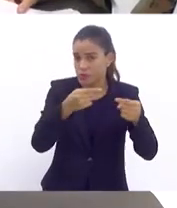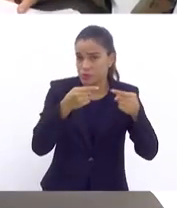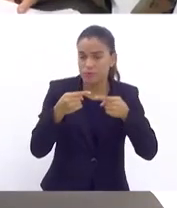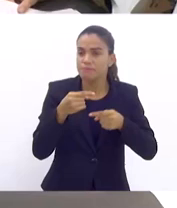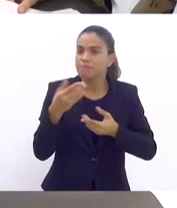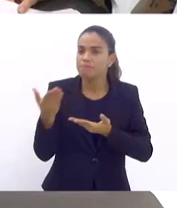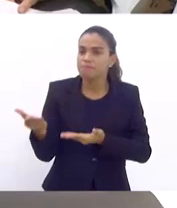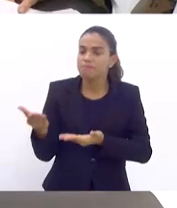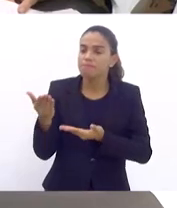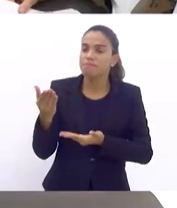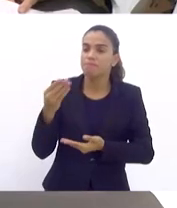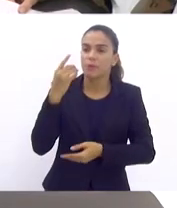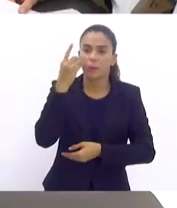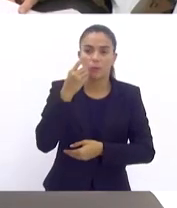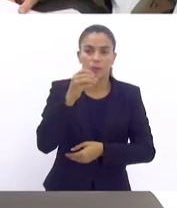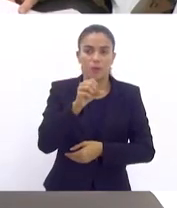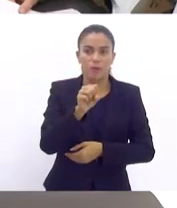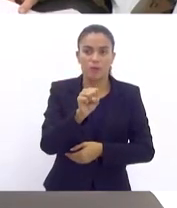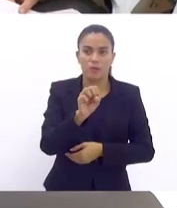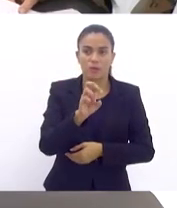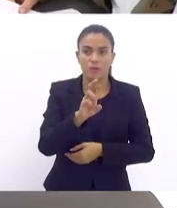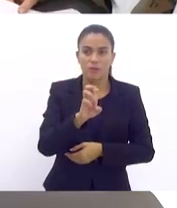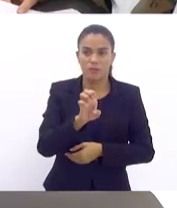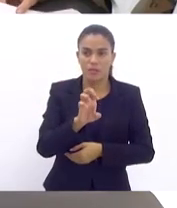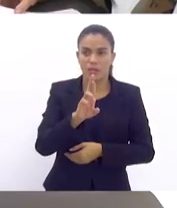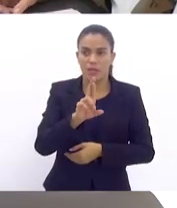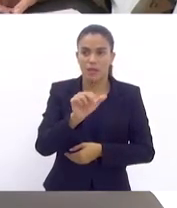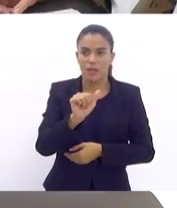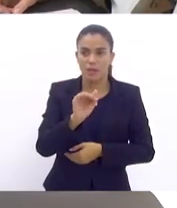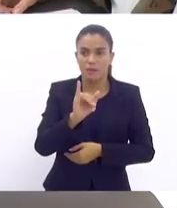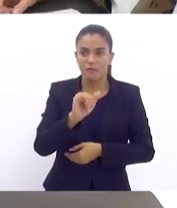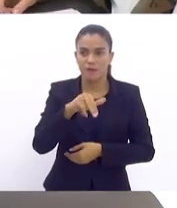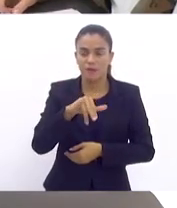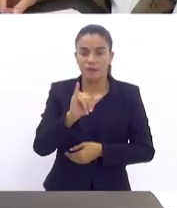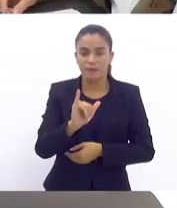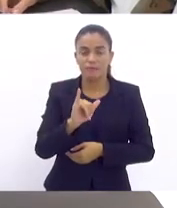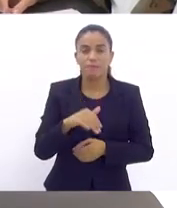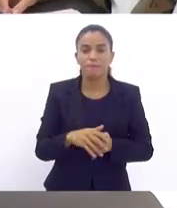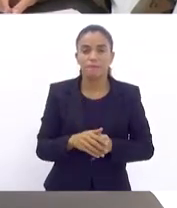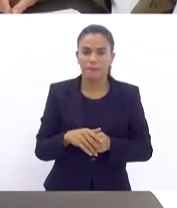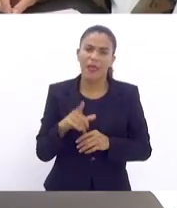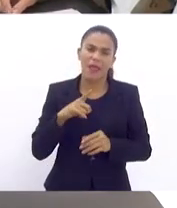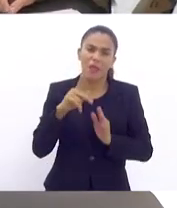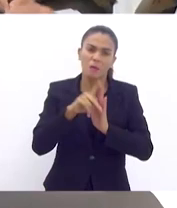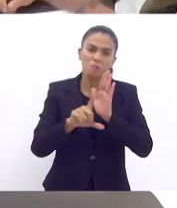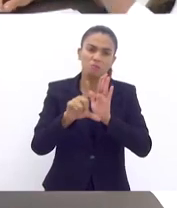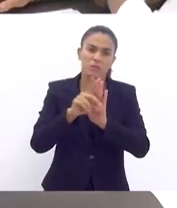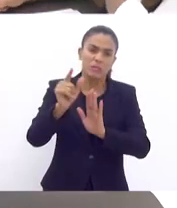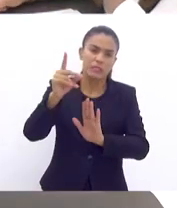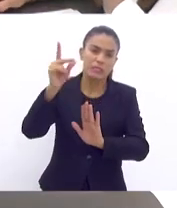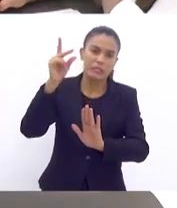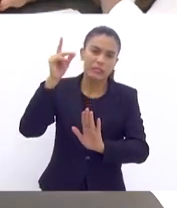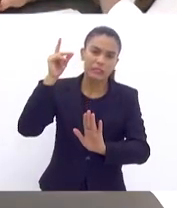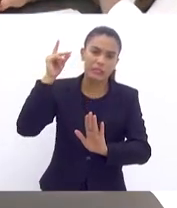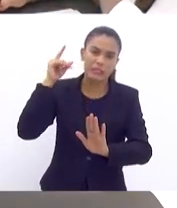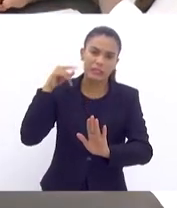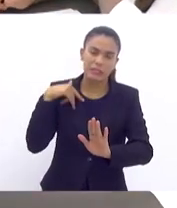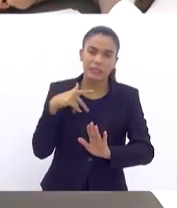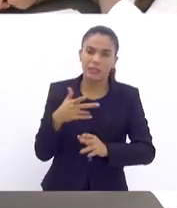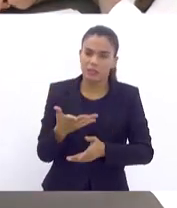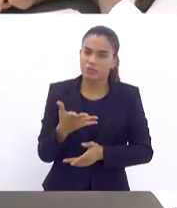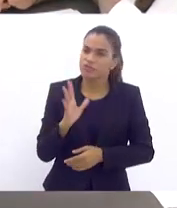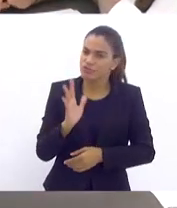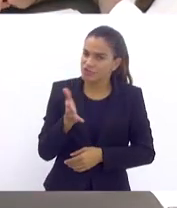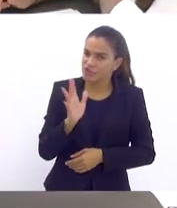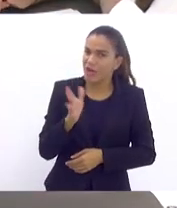tem um projeto que eu sou um de qual autores projeto antigo eu confesso que sim essa matéria Ela já foi